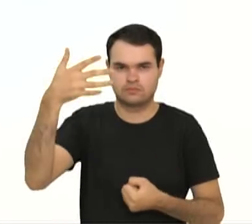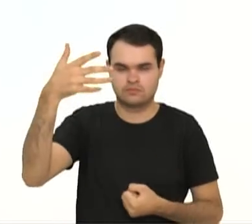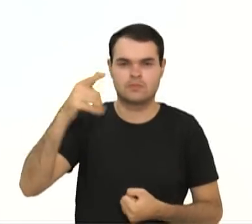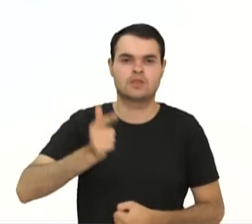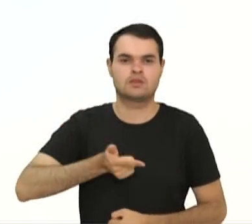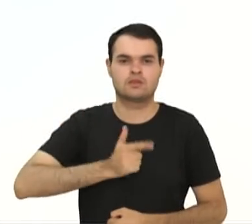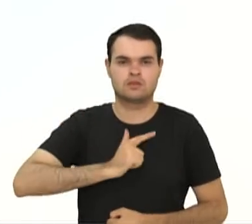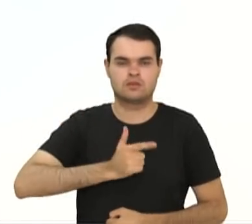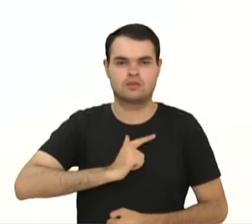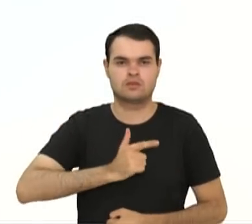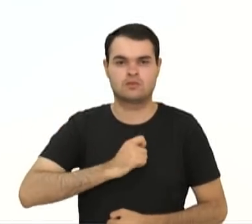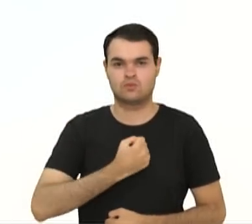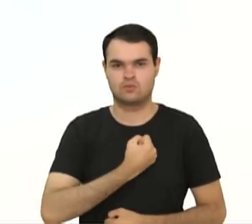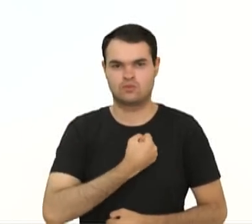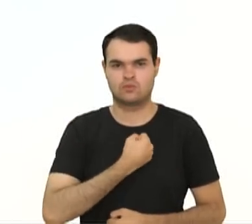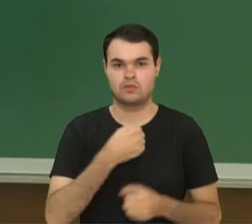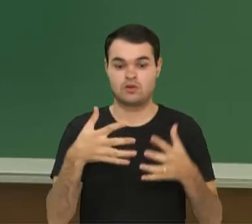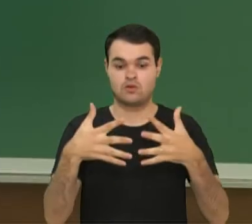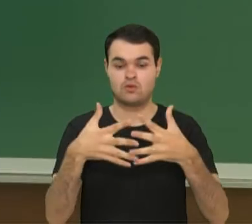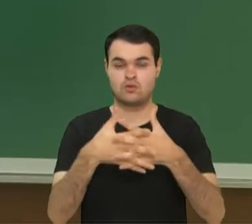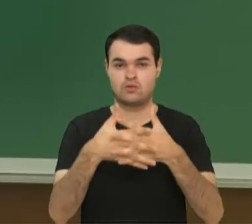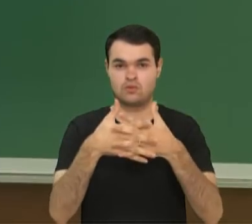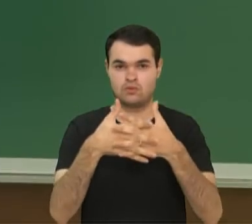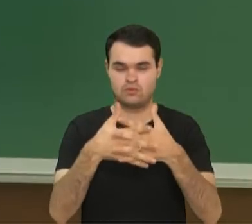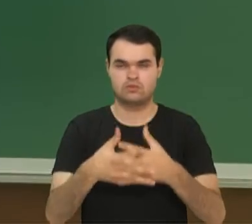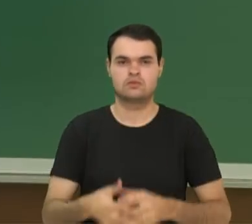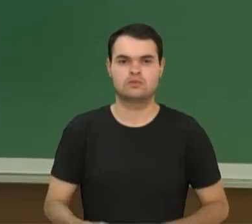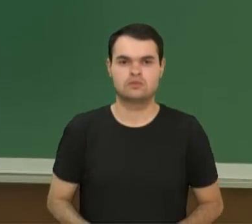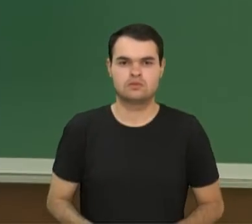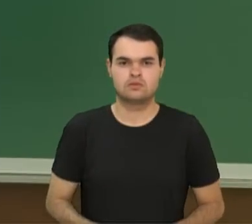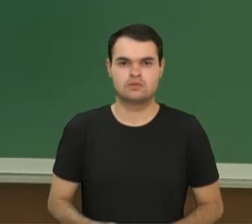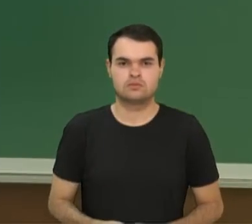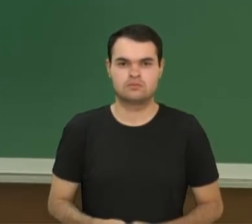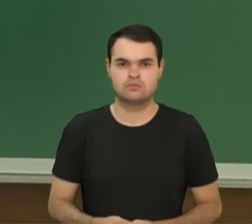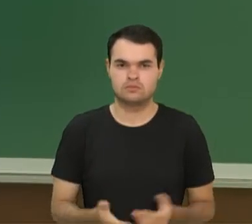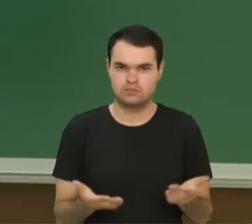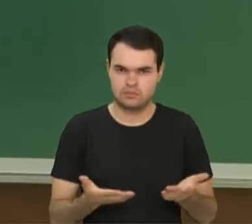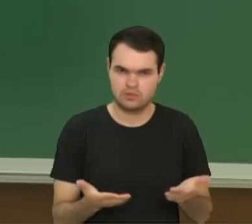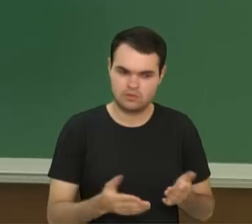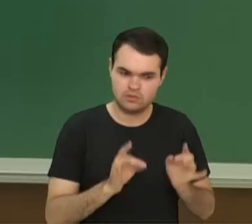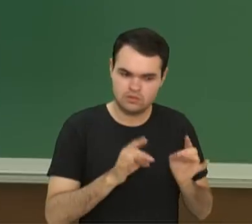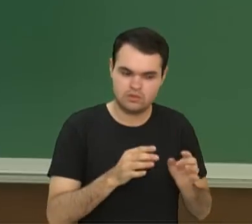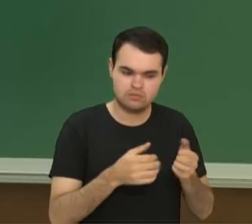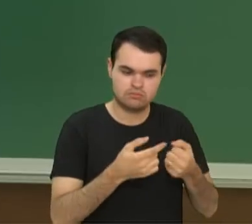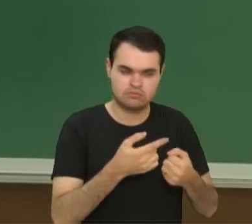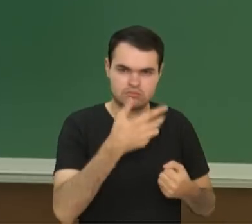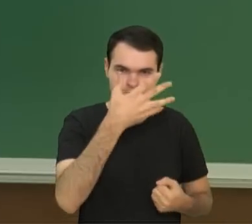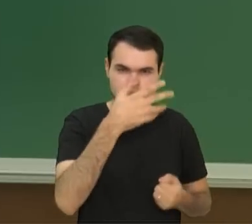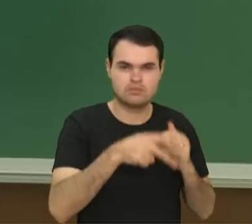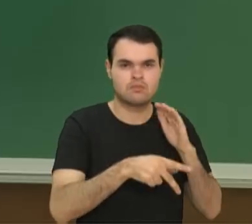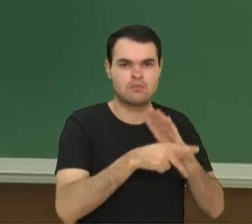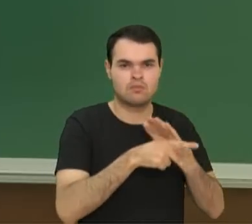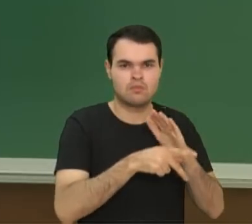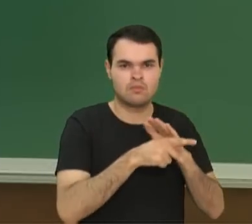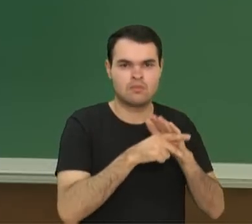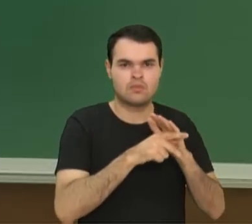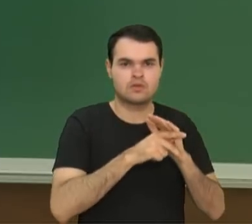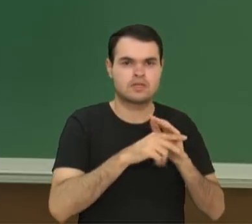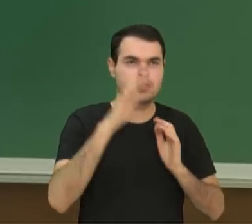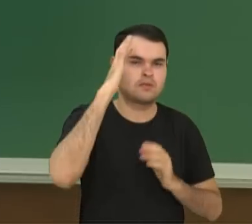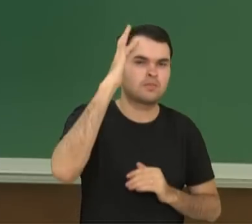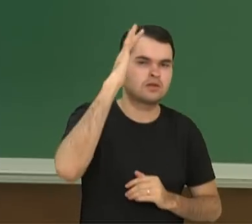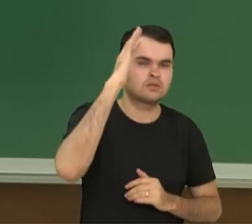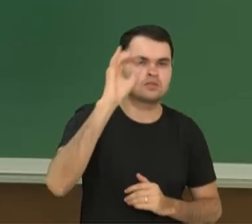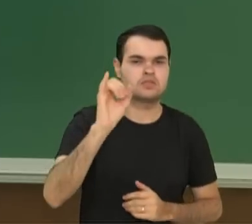eu tenho um número complexo. Por enquanto, vamos aplicar a potência apenas na parte imaginária.